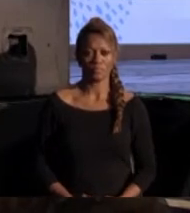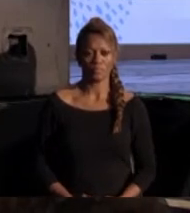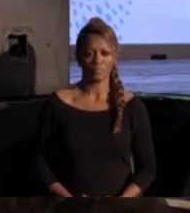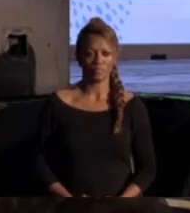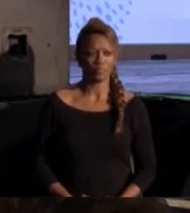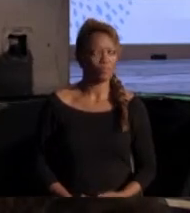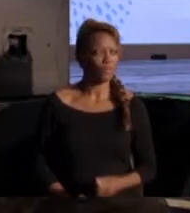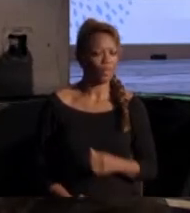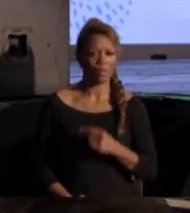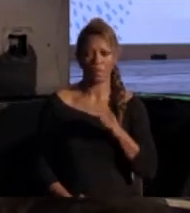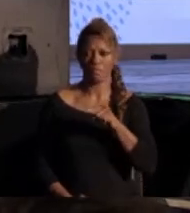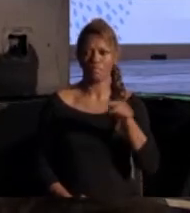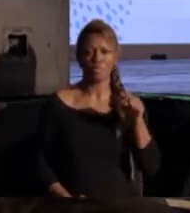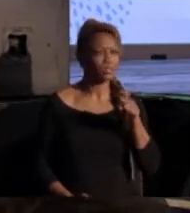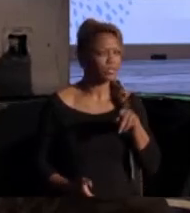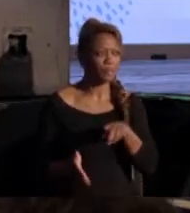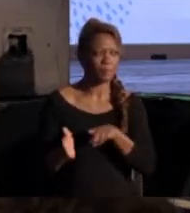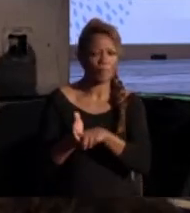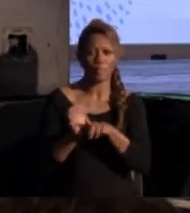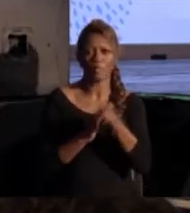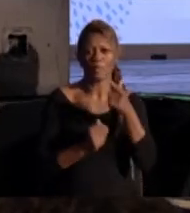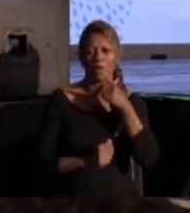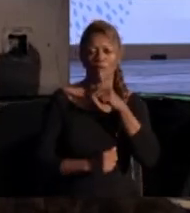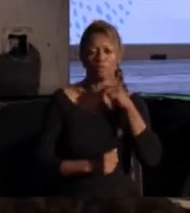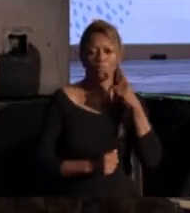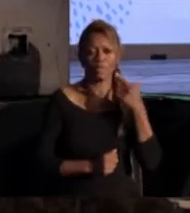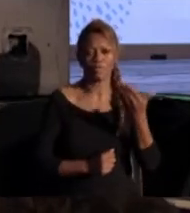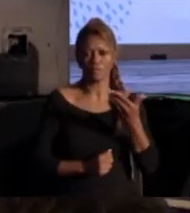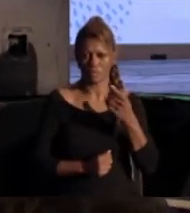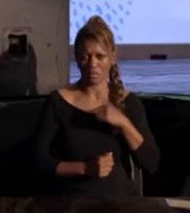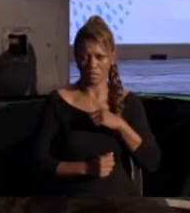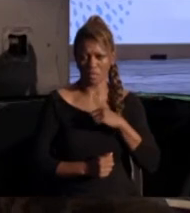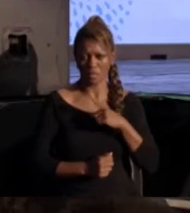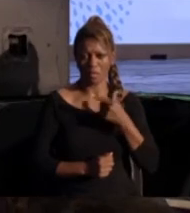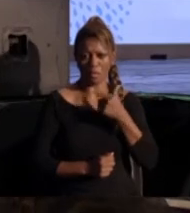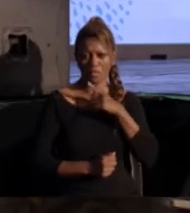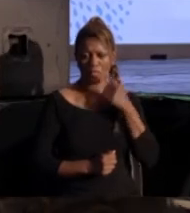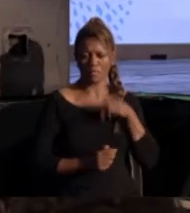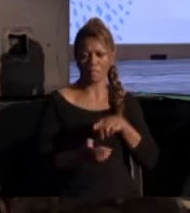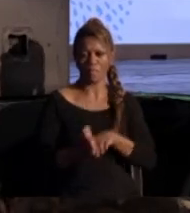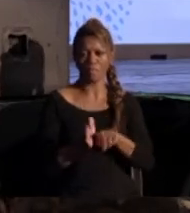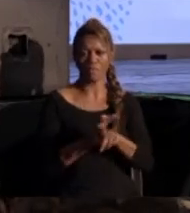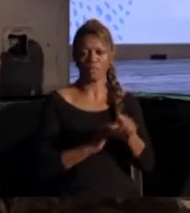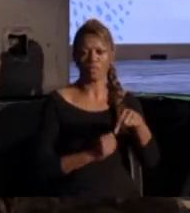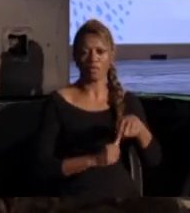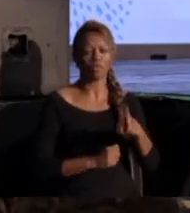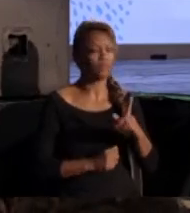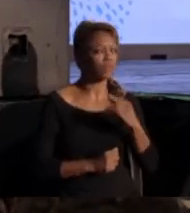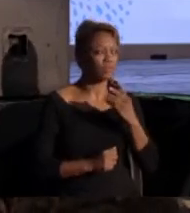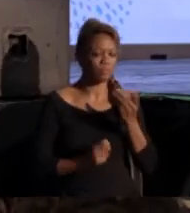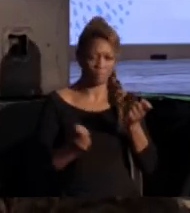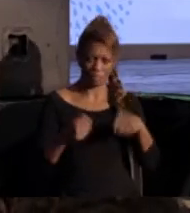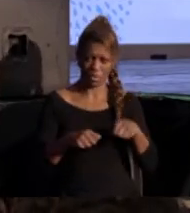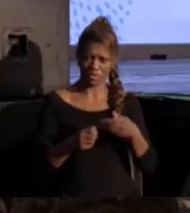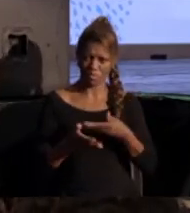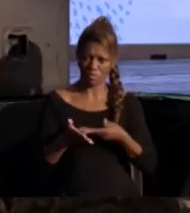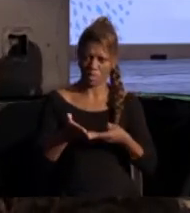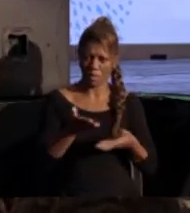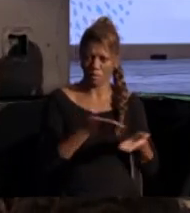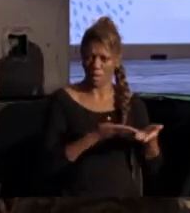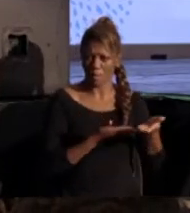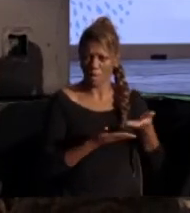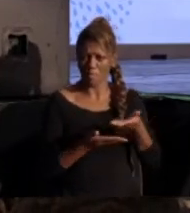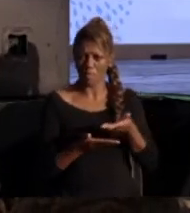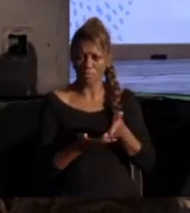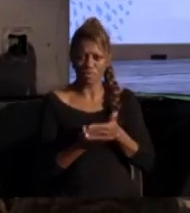Alguém quer fazer mais alguma pergunta? Tem mais uma pergunta aqui. Vocês podem se dividir. Eu acho